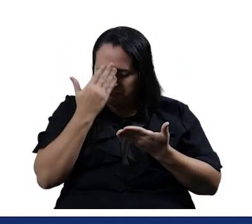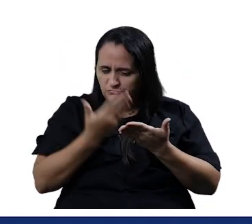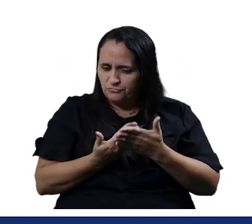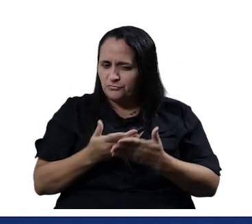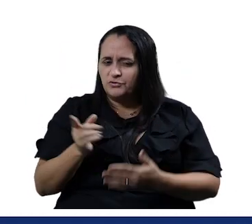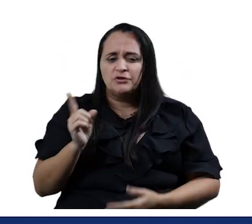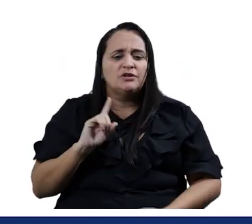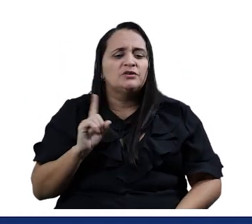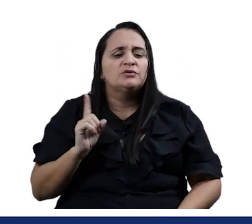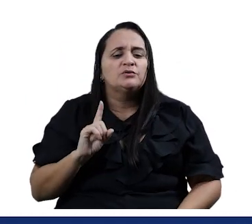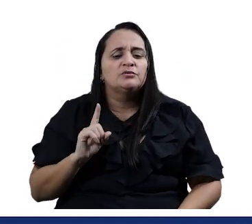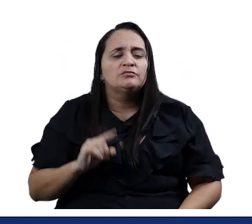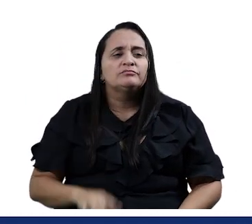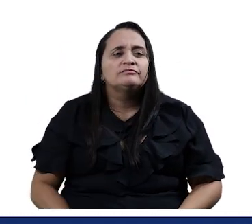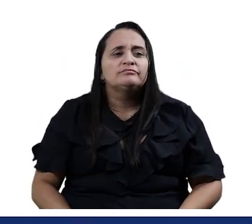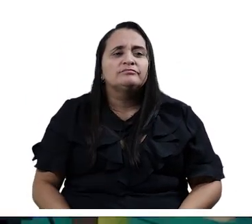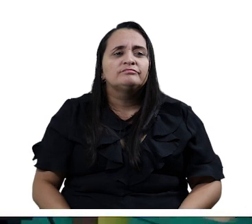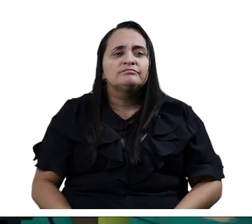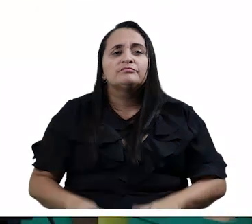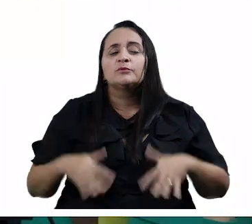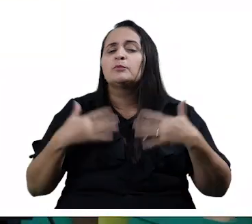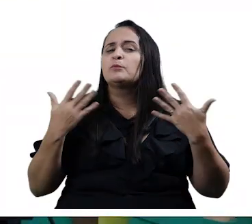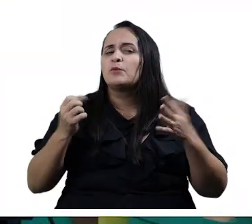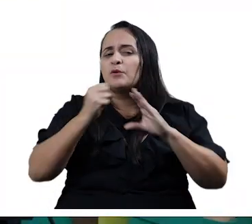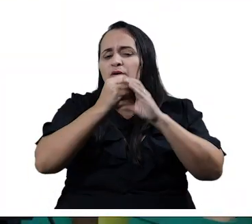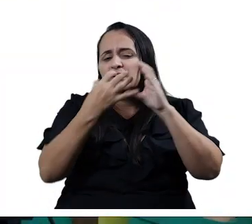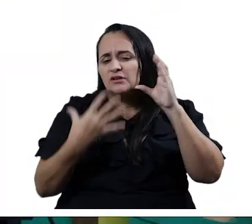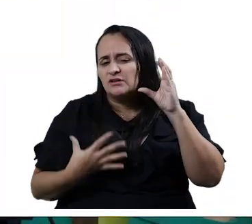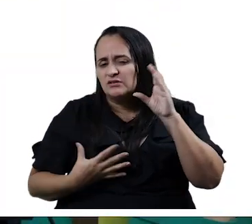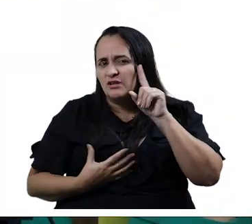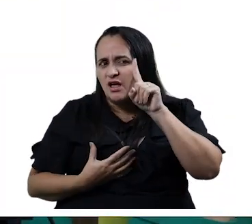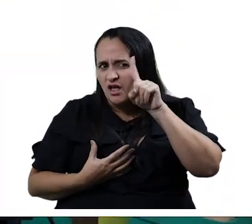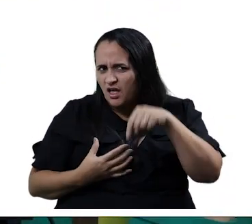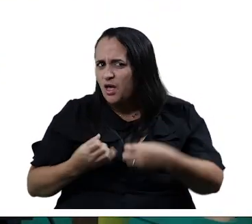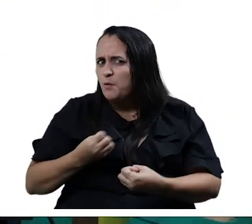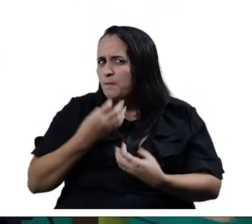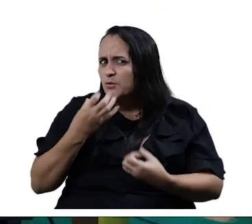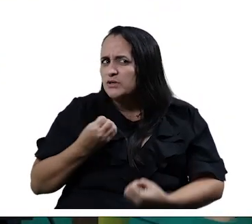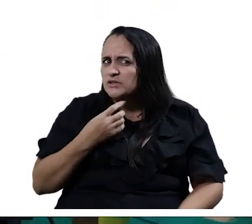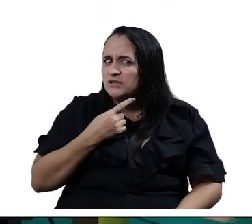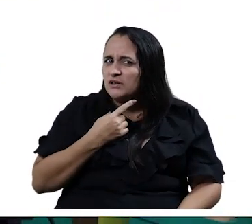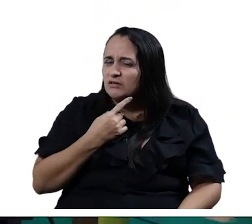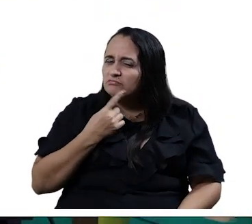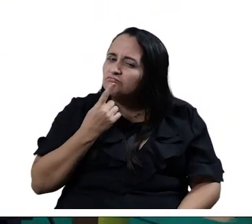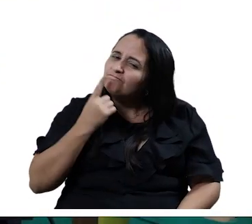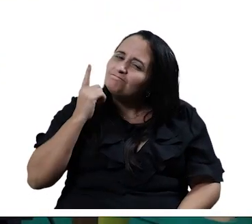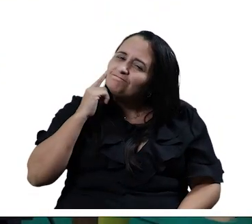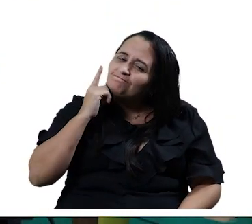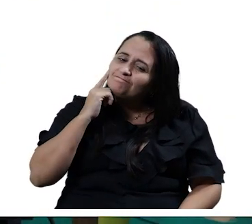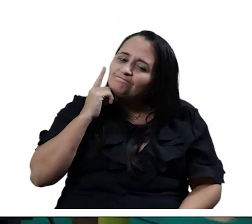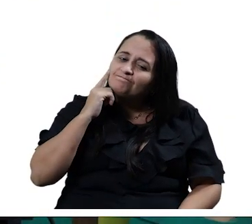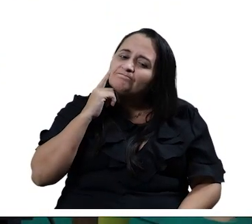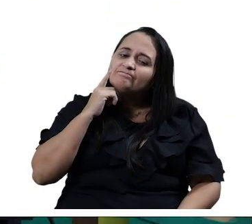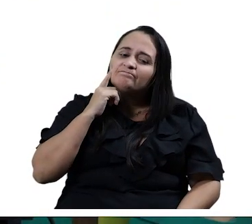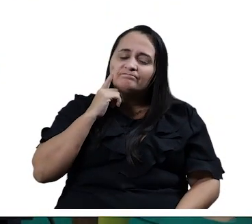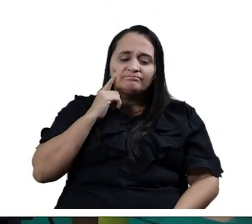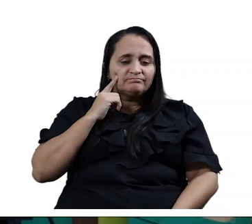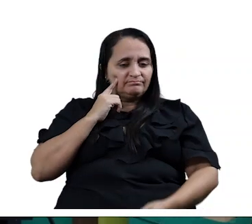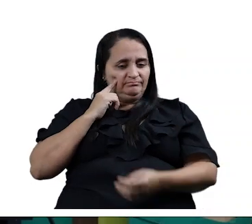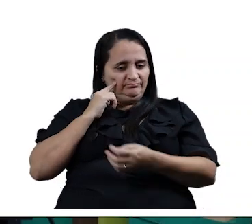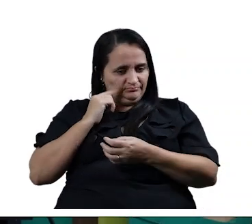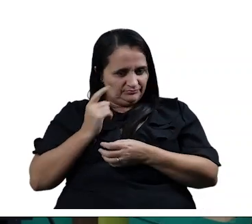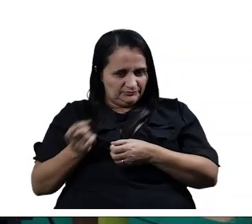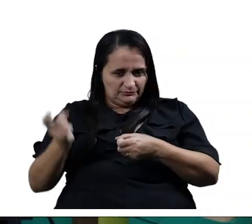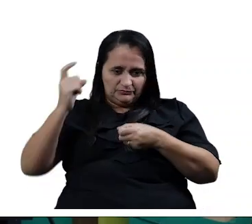acreditou. E aí, quais são as características desse texto? Será que esse texto é uma poesia?